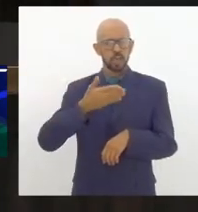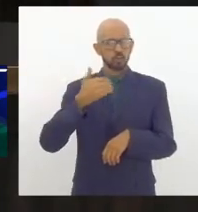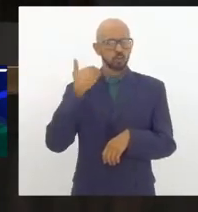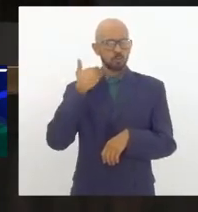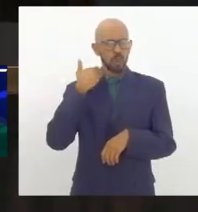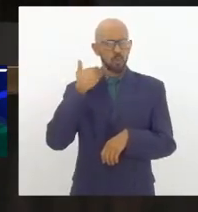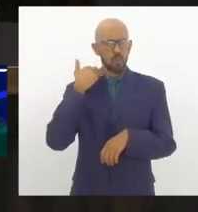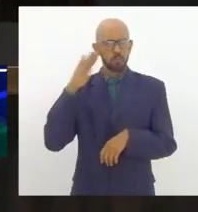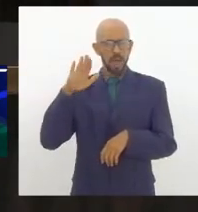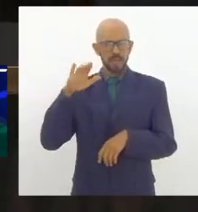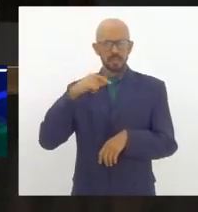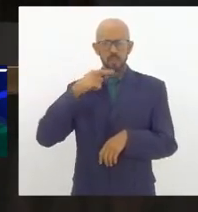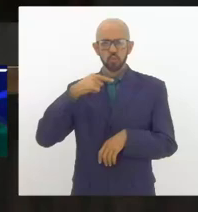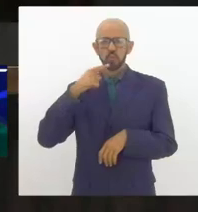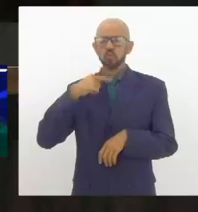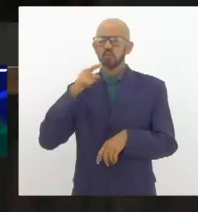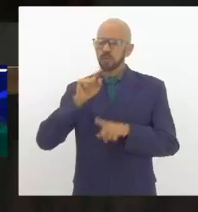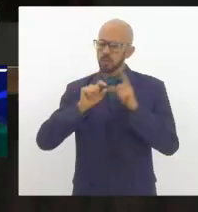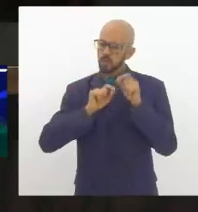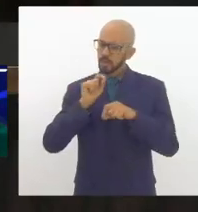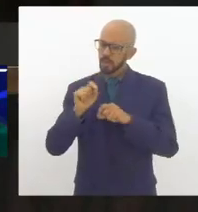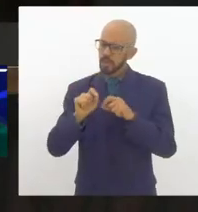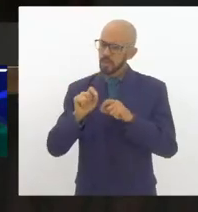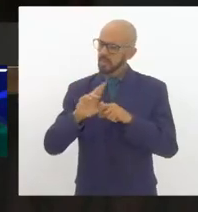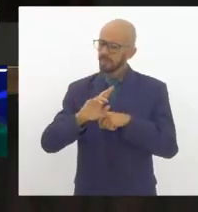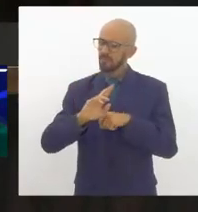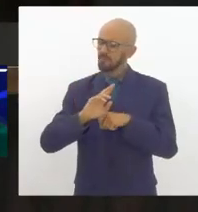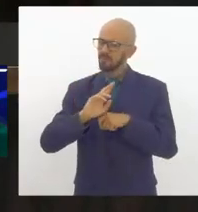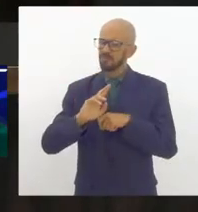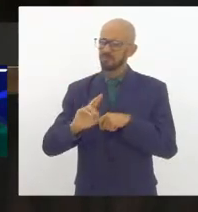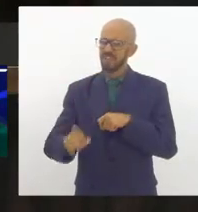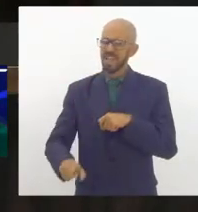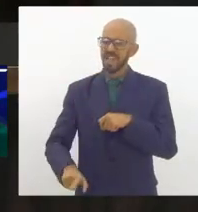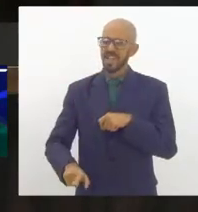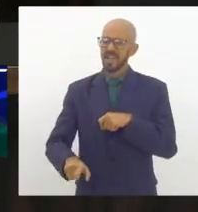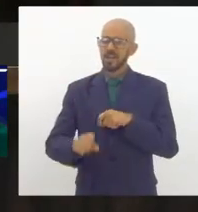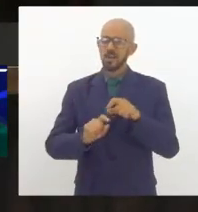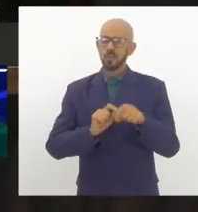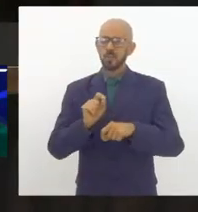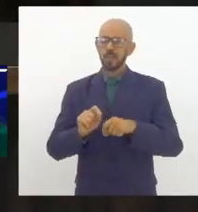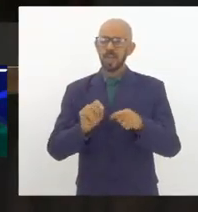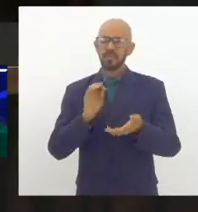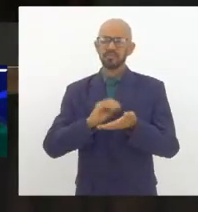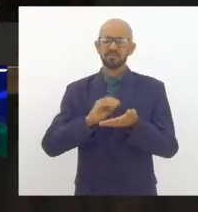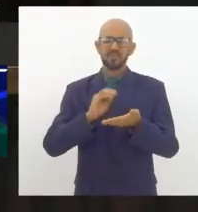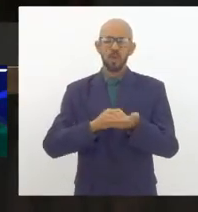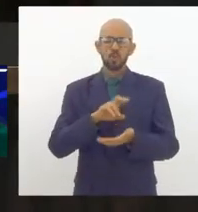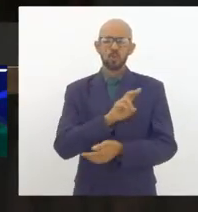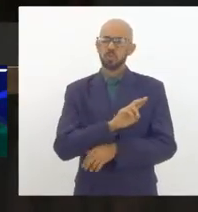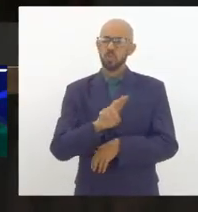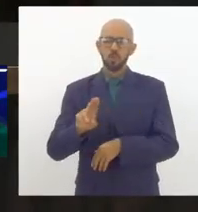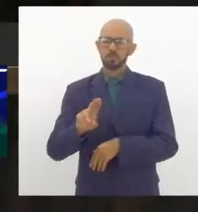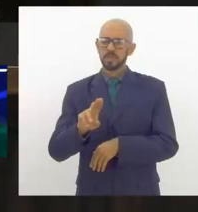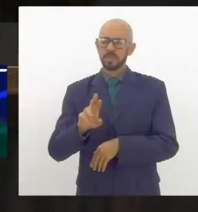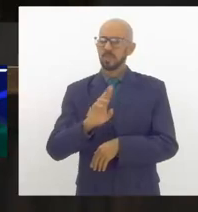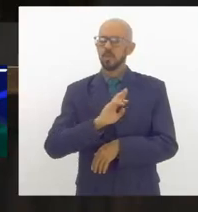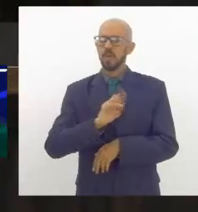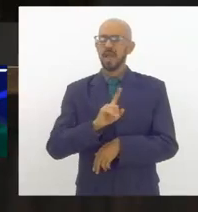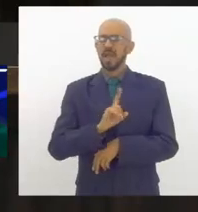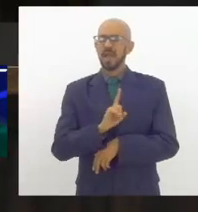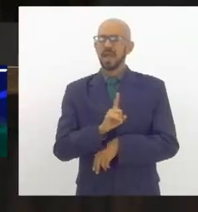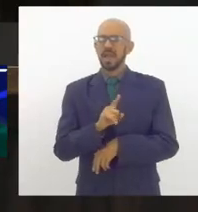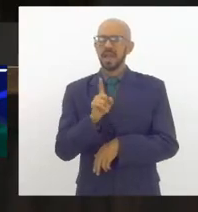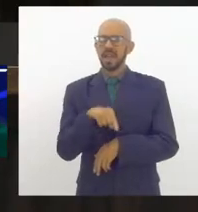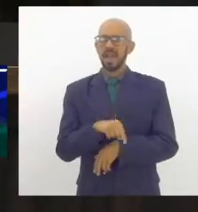mas o que a gente está questionando aqui não é a não Identificação do servidor por si só